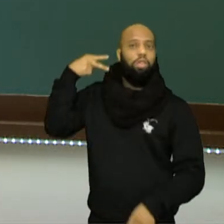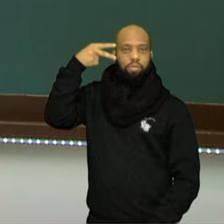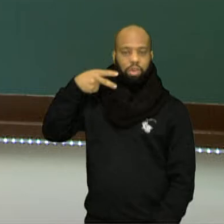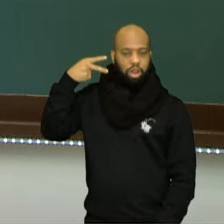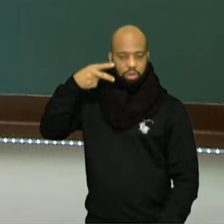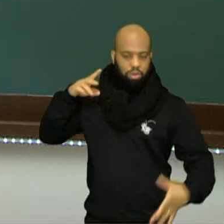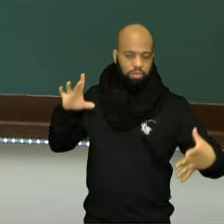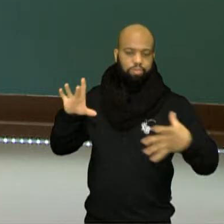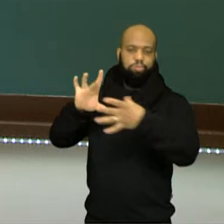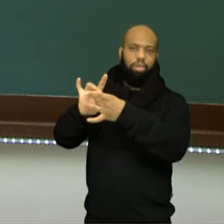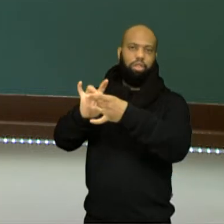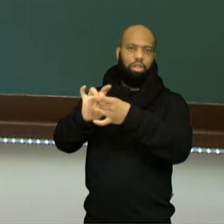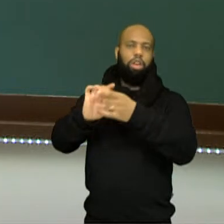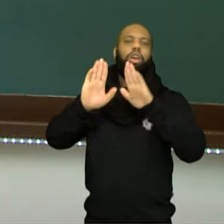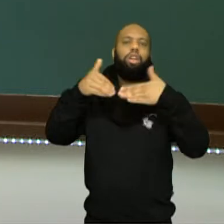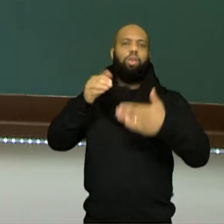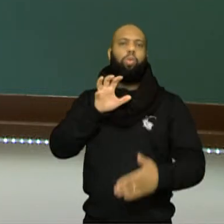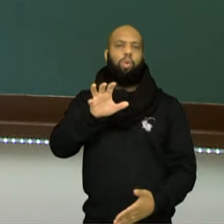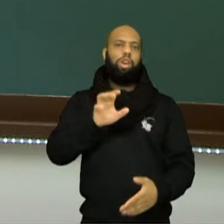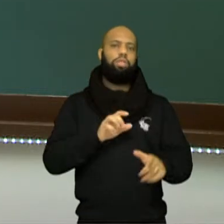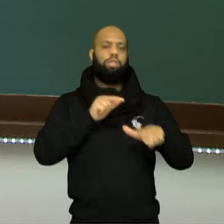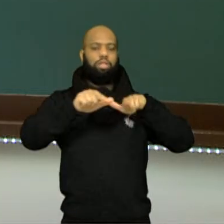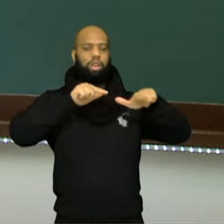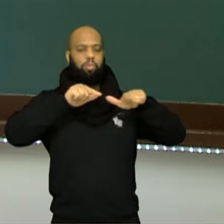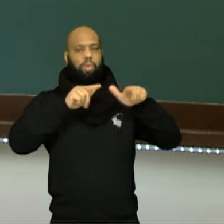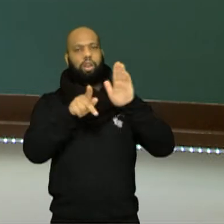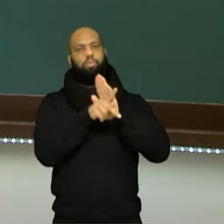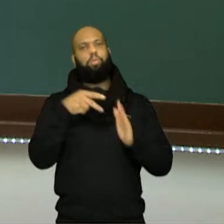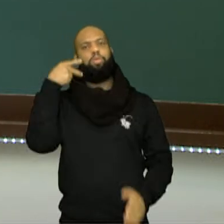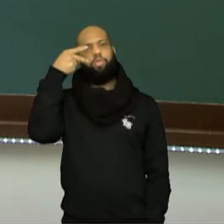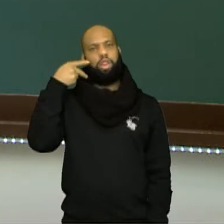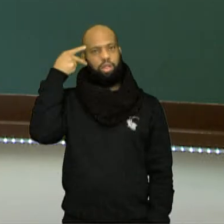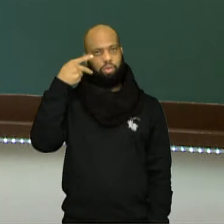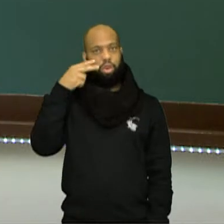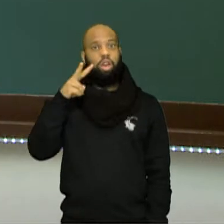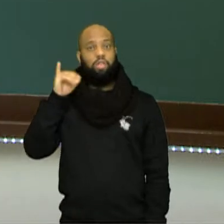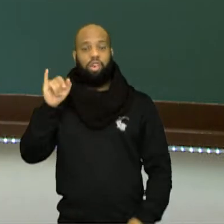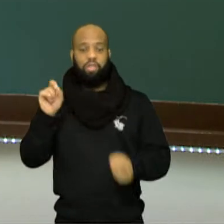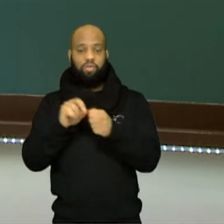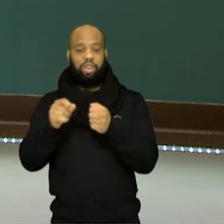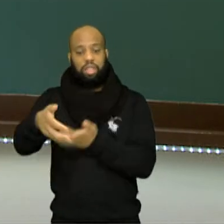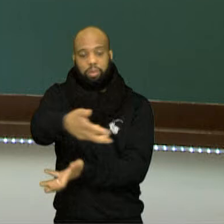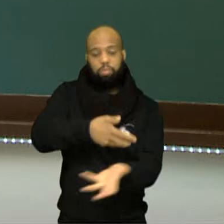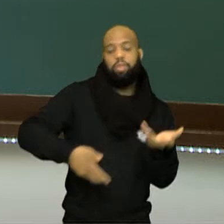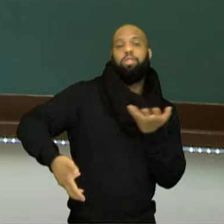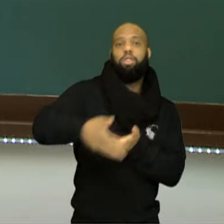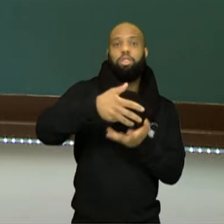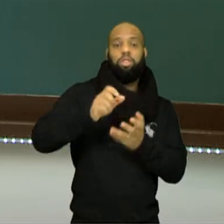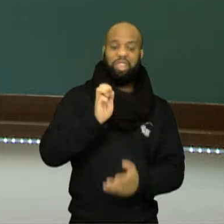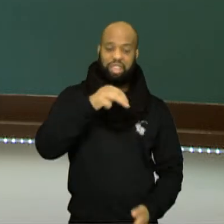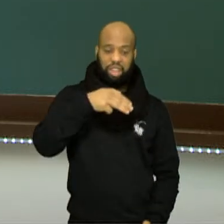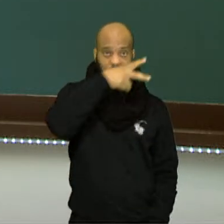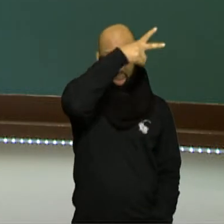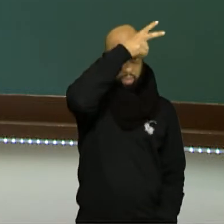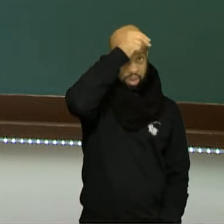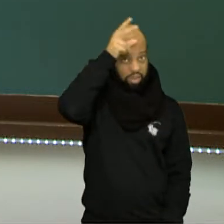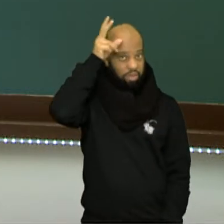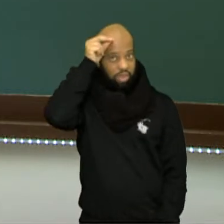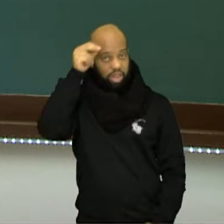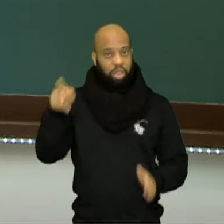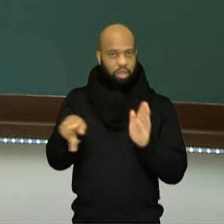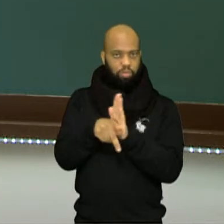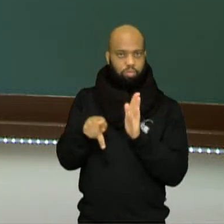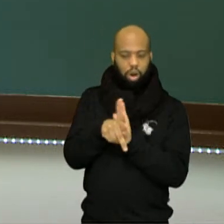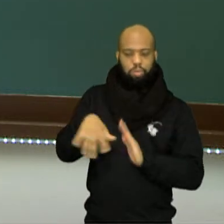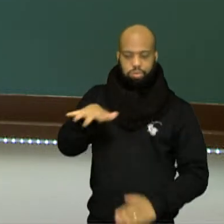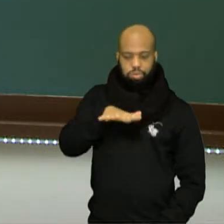dos vereadores é fazer essa mediação entre o prefeito do município e os anseios do povo,